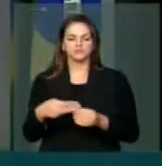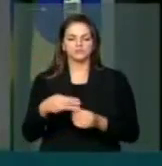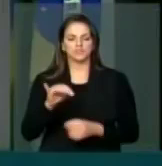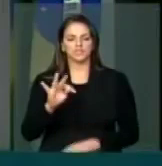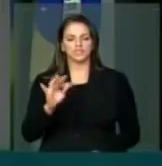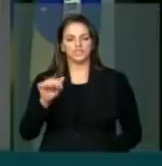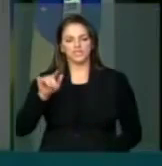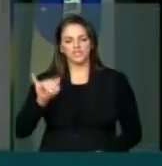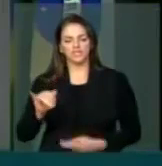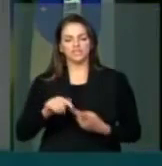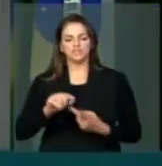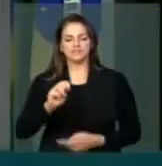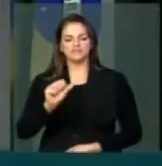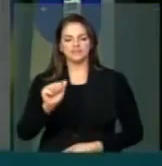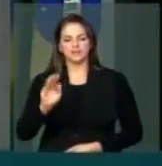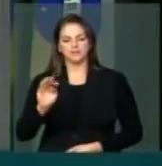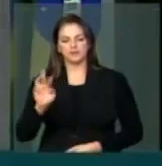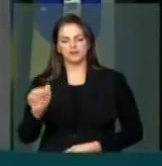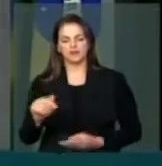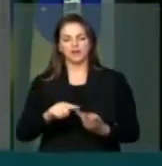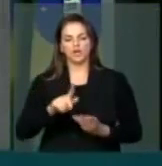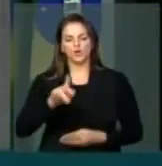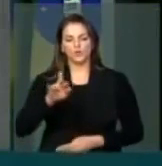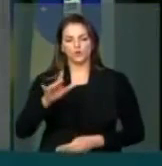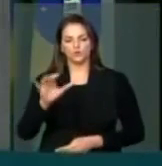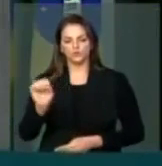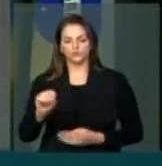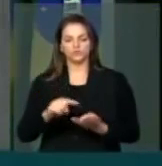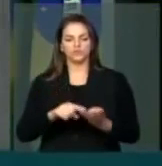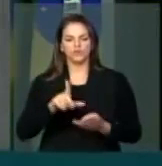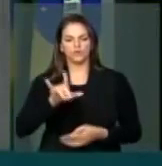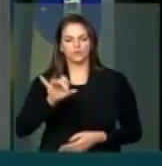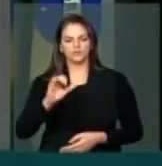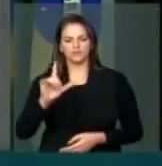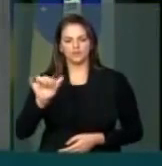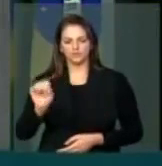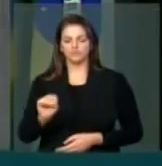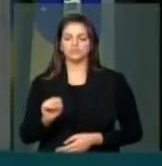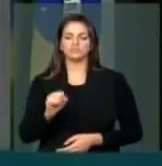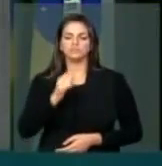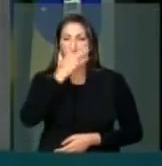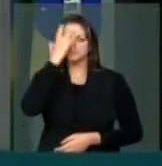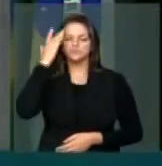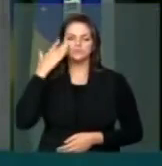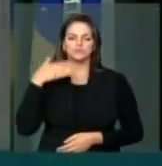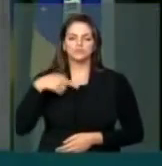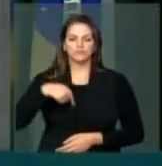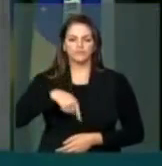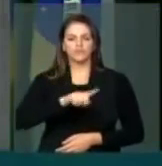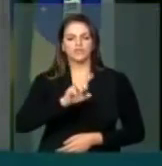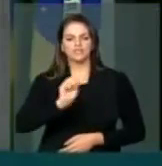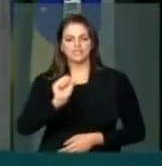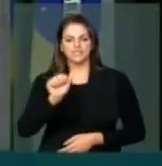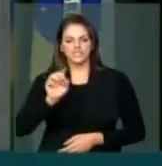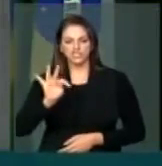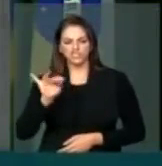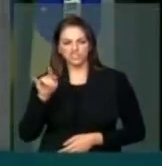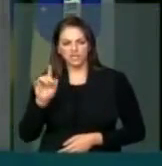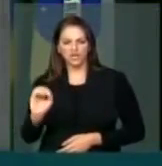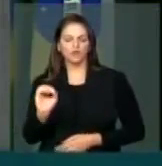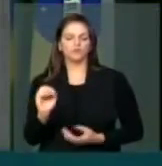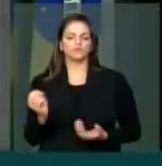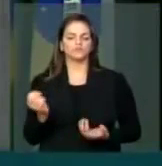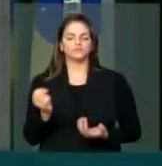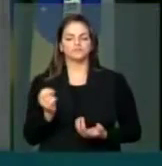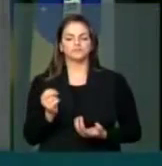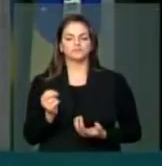Maçambará, São Borja, Santo Antônio, Garruchos, Unistalda, o pessoal que vai em direção a Santiago e todo o Vale de Jaguari, indo em